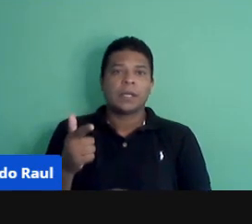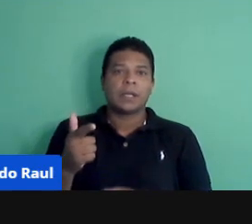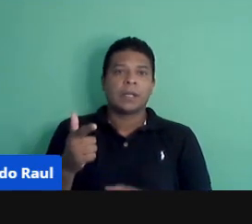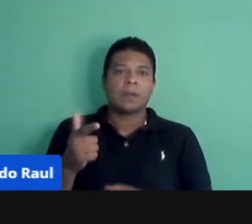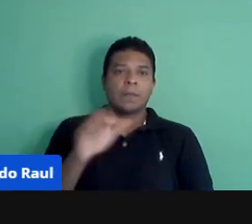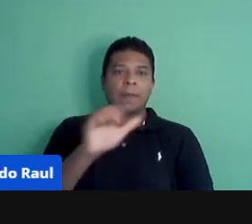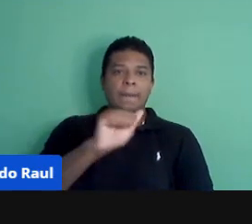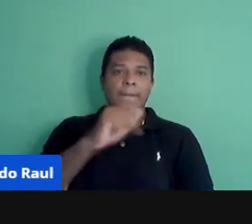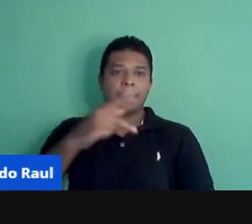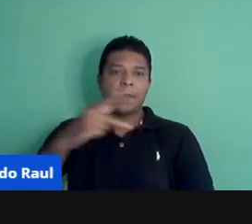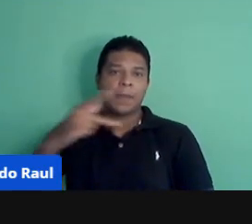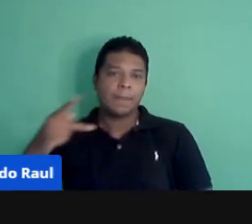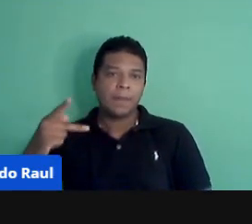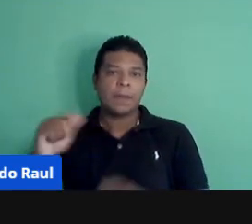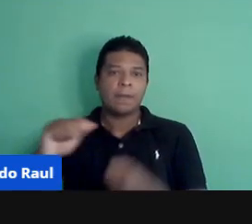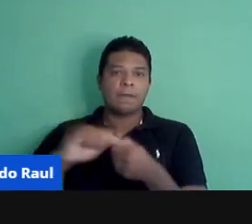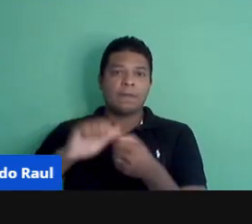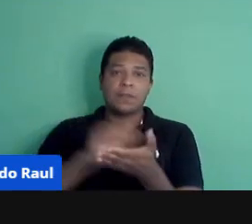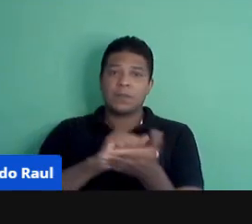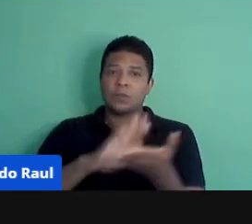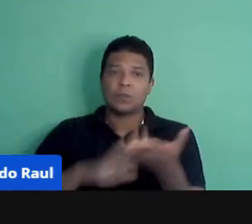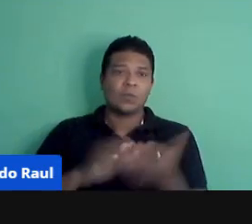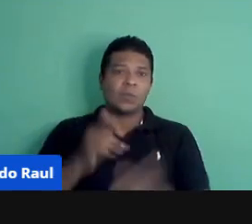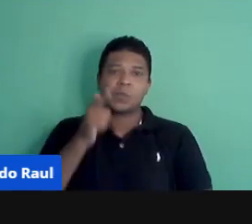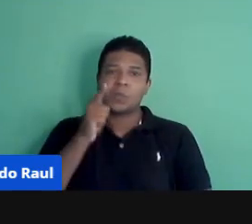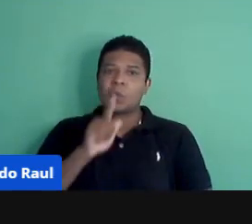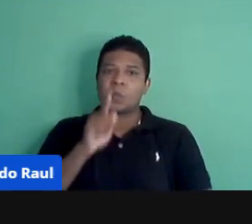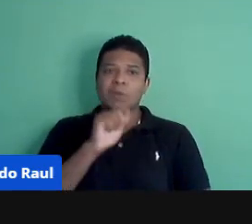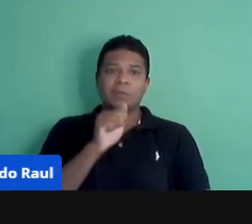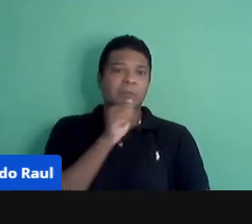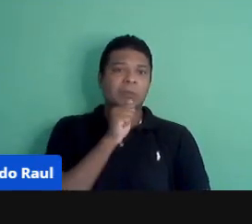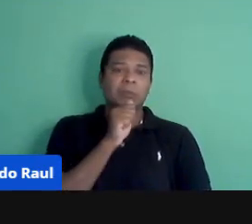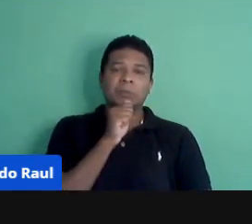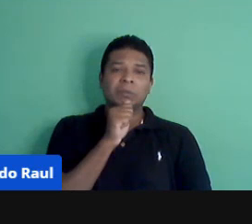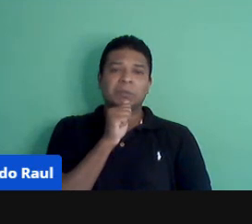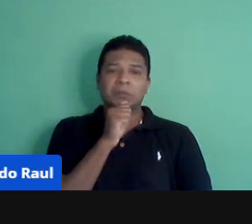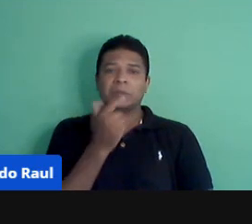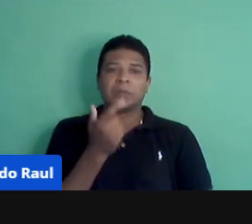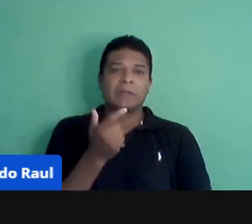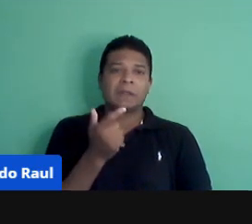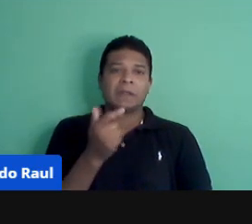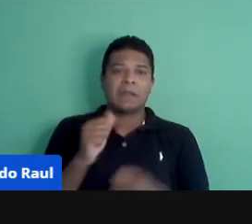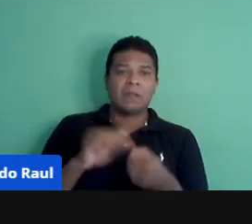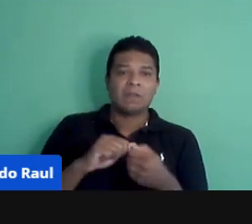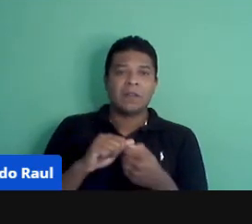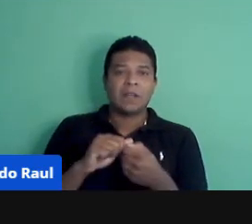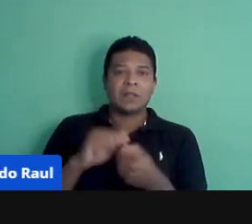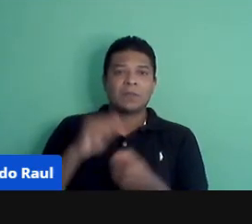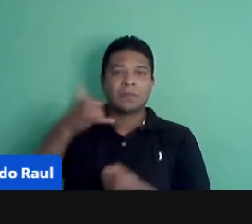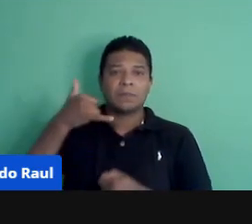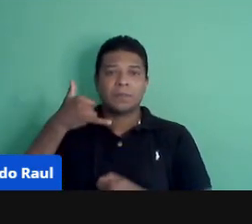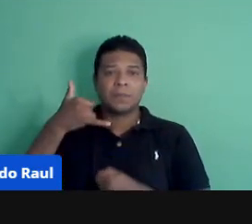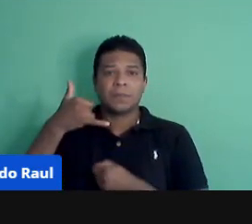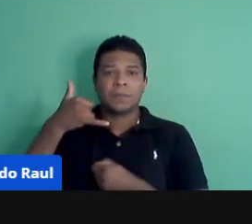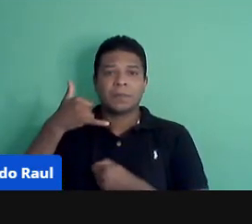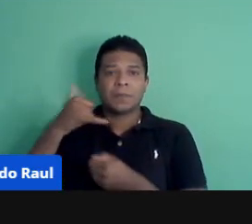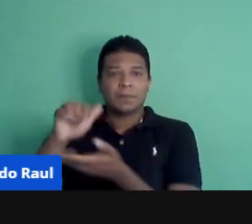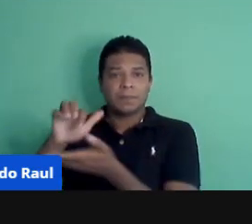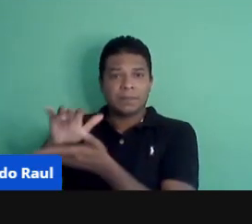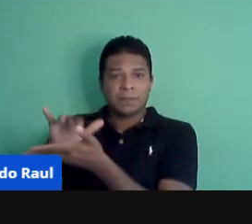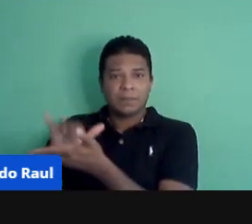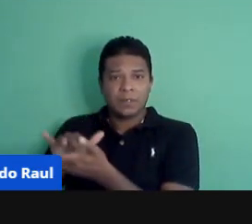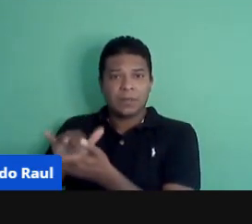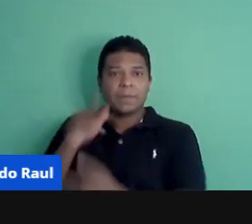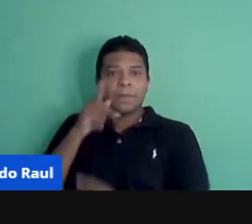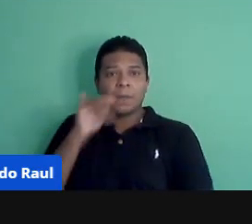essa atividade, eu não consigo fazer, ou eu faço no celular do meu pai ou da minha mãe em um outro